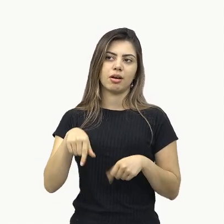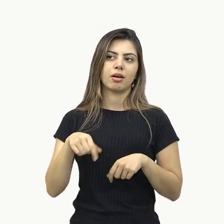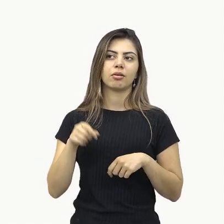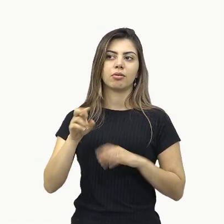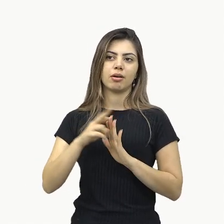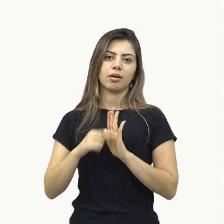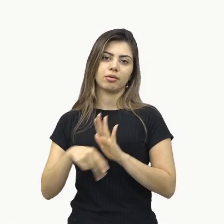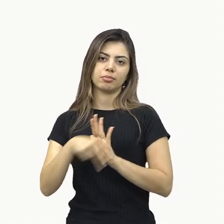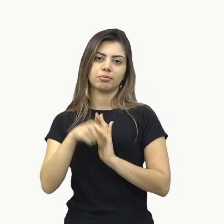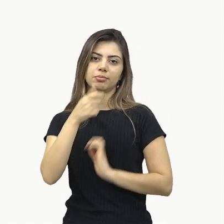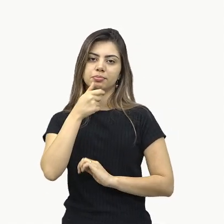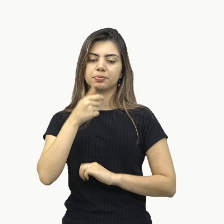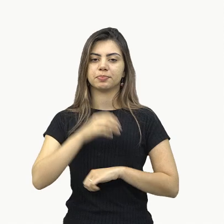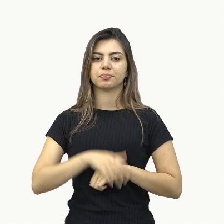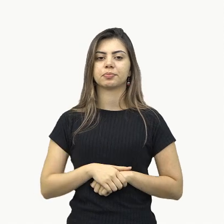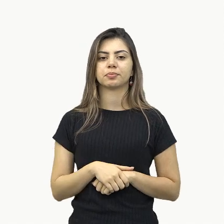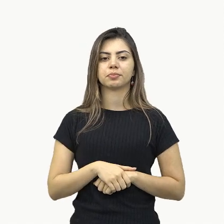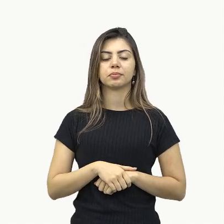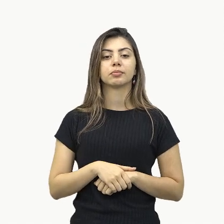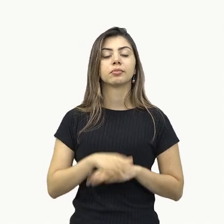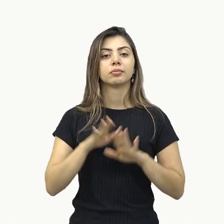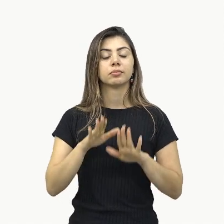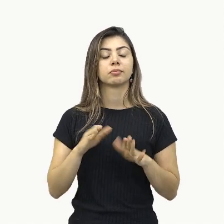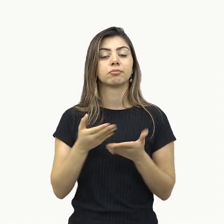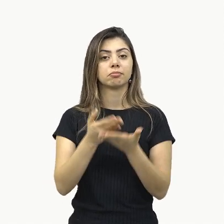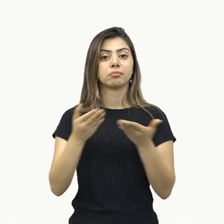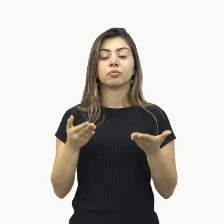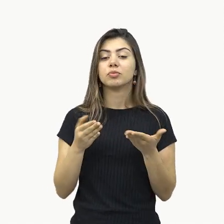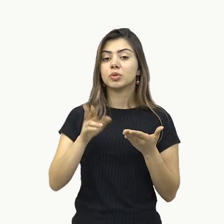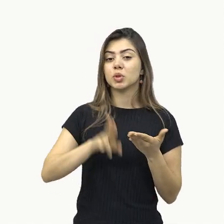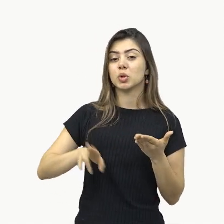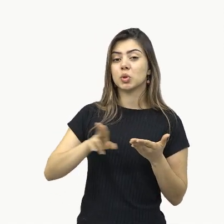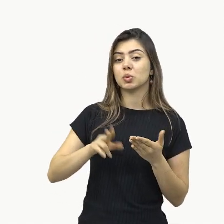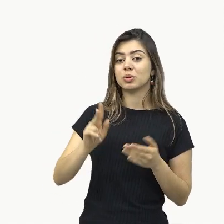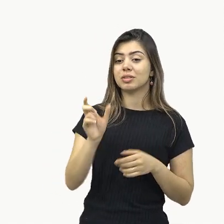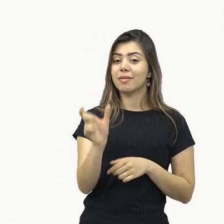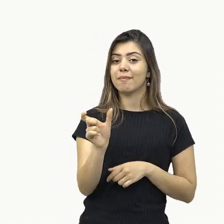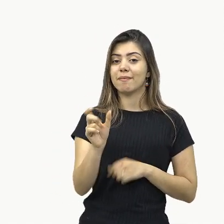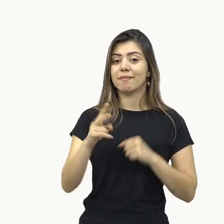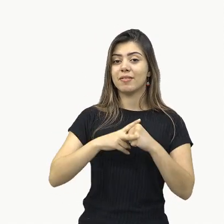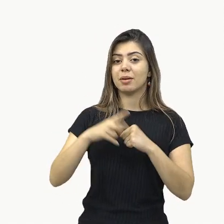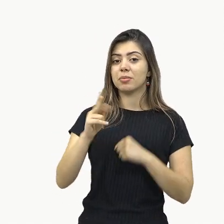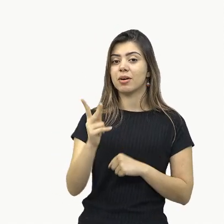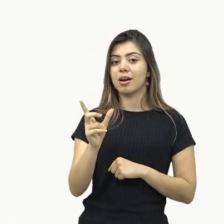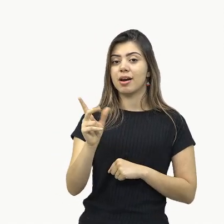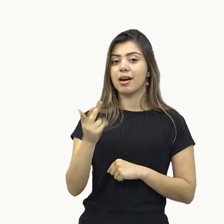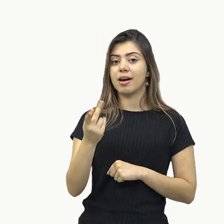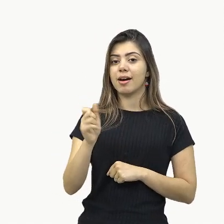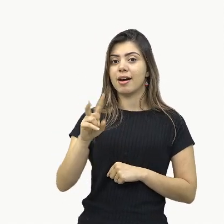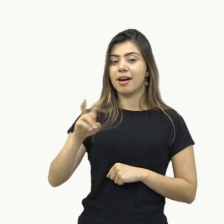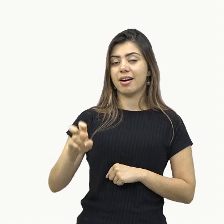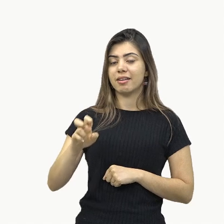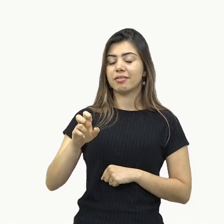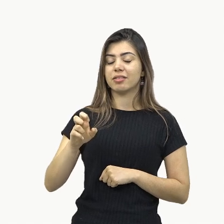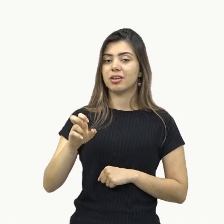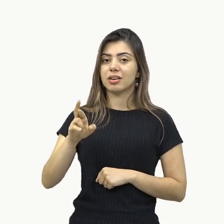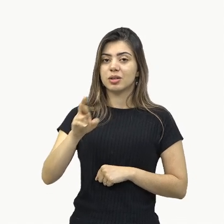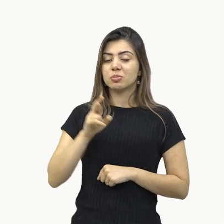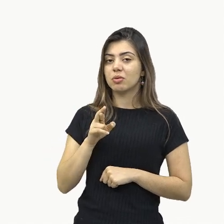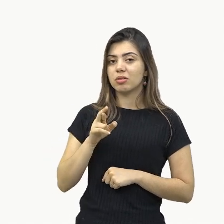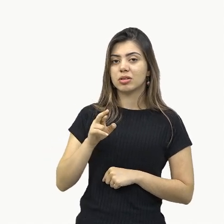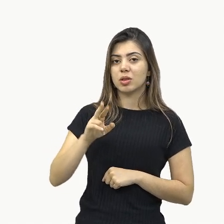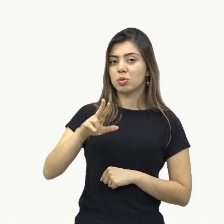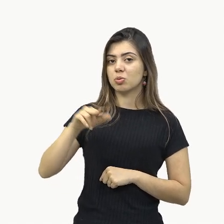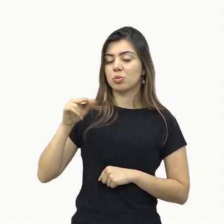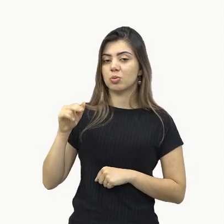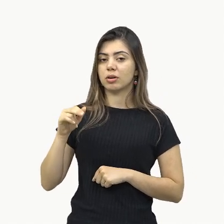só para a gente memorizar. Vocês nunca vão utilizar, então, o verbo have para responder a idade. Eu tenho, porque a